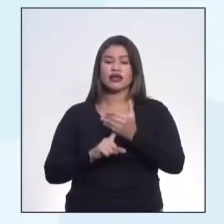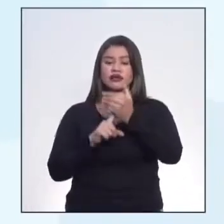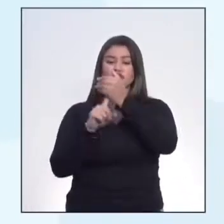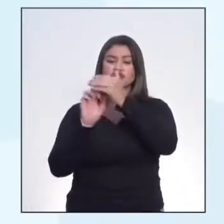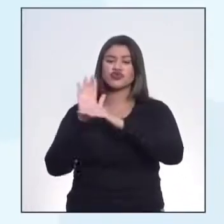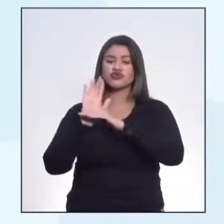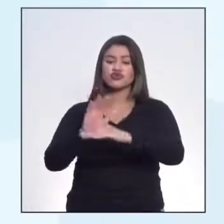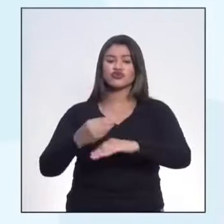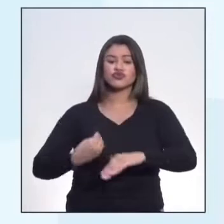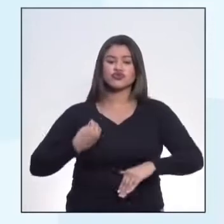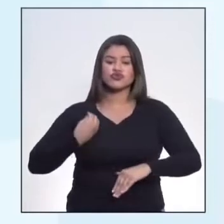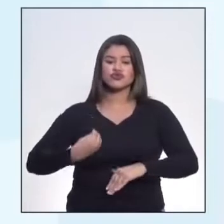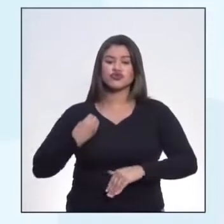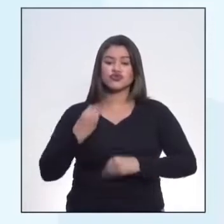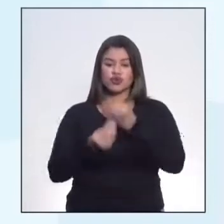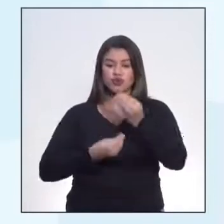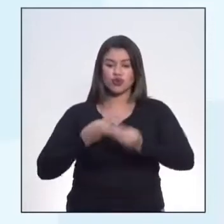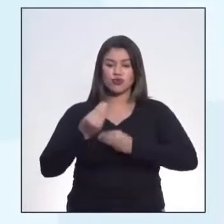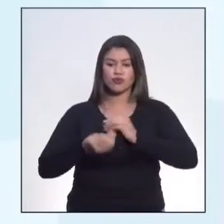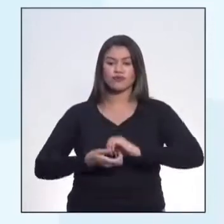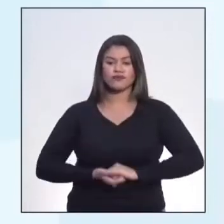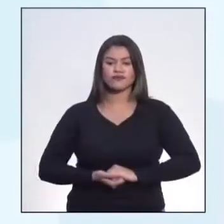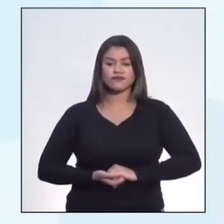da tecnologia na sua vida?